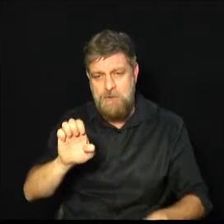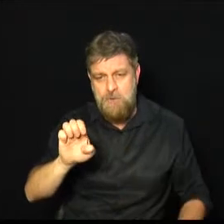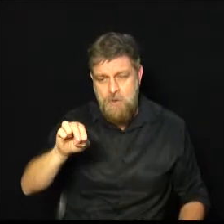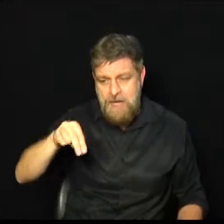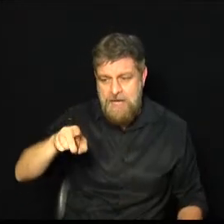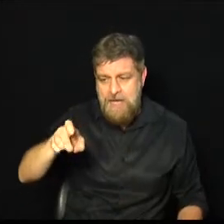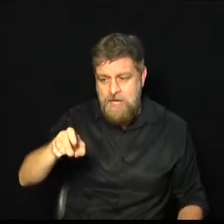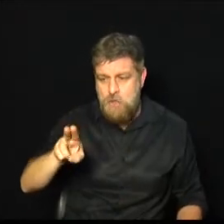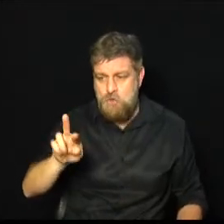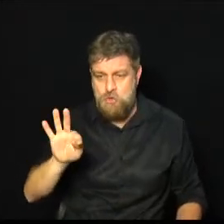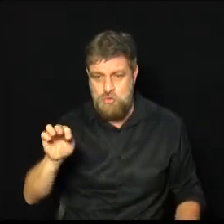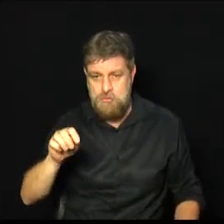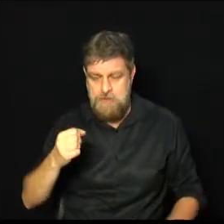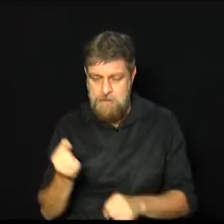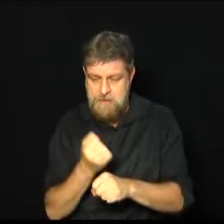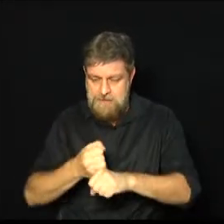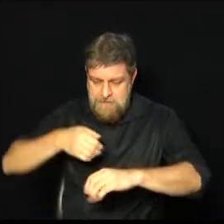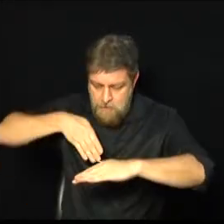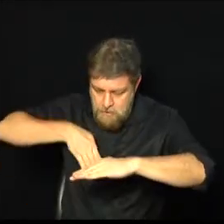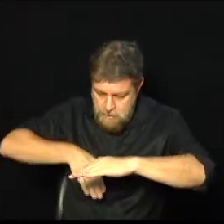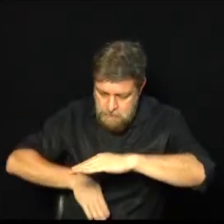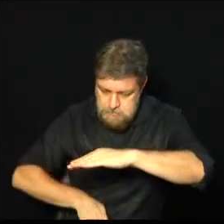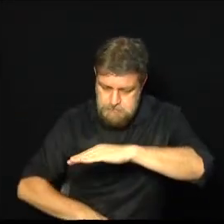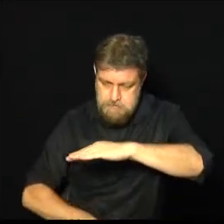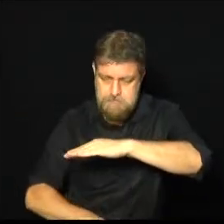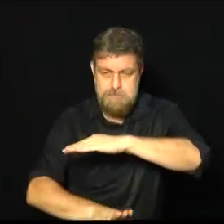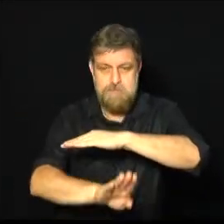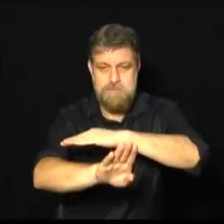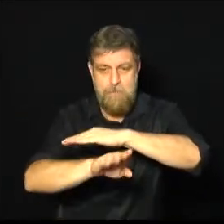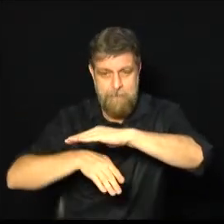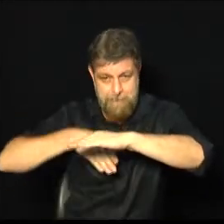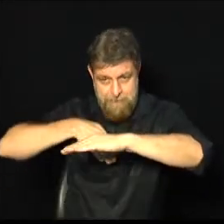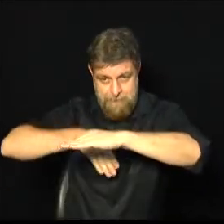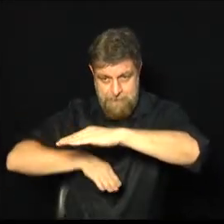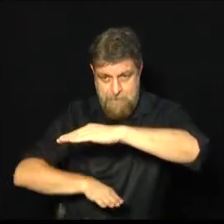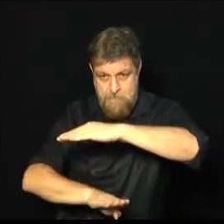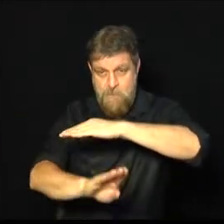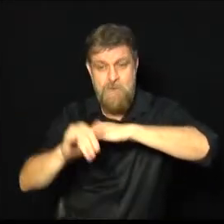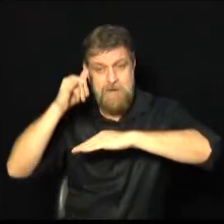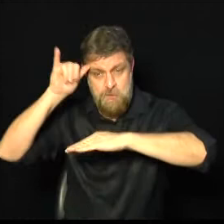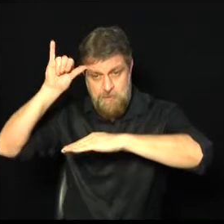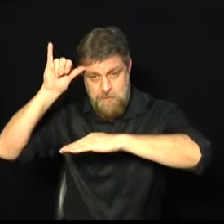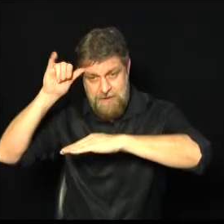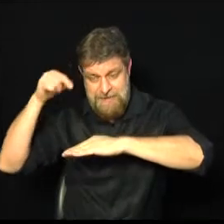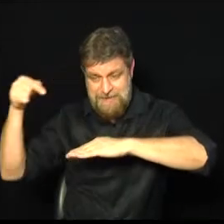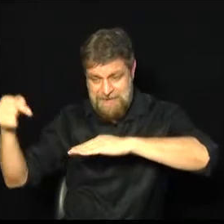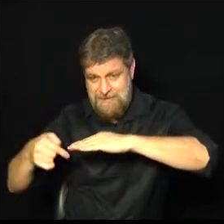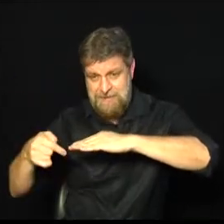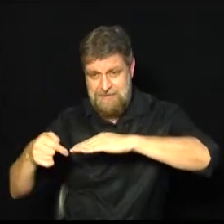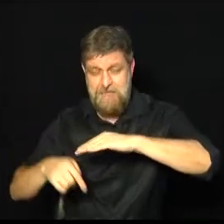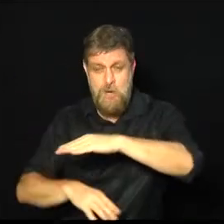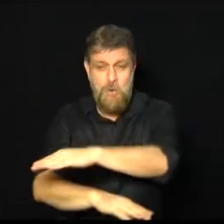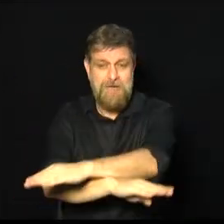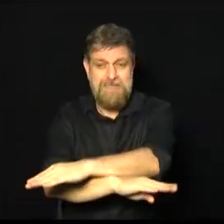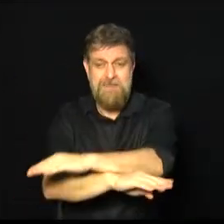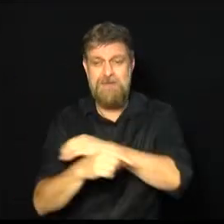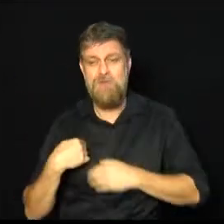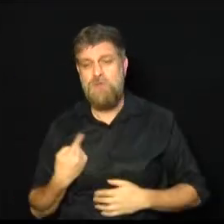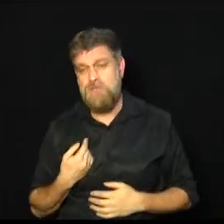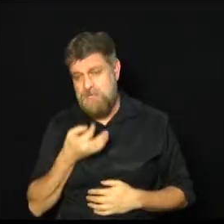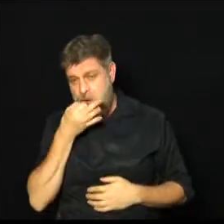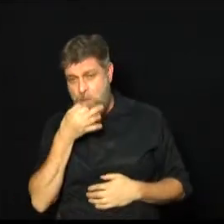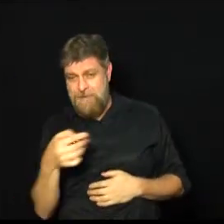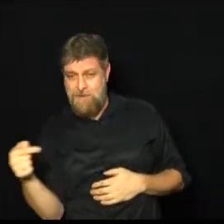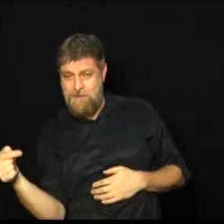e fazer um buraco ali e passar a Avenida John Boy Dunlop por baixo. Porque esse cruzamento, na nossa visão, é um